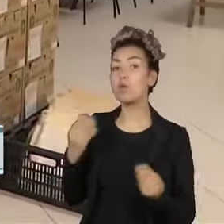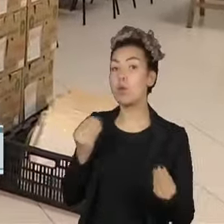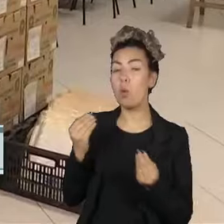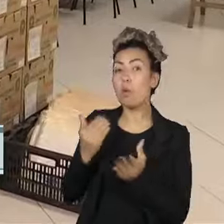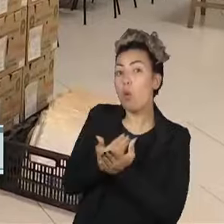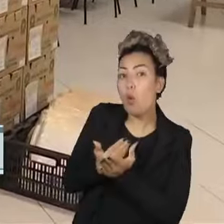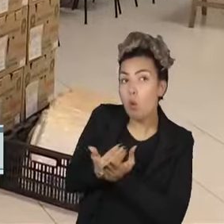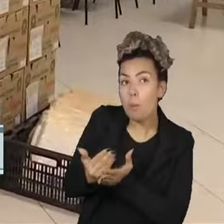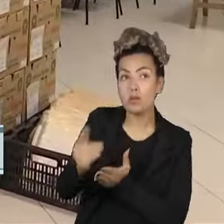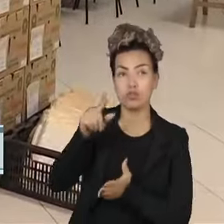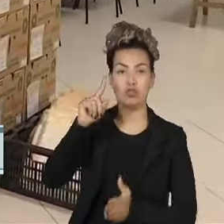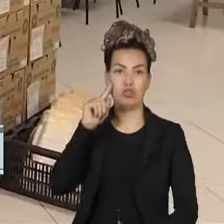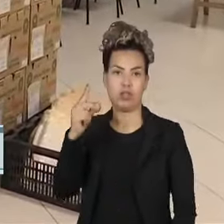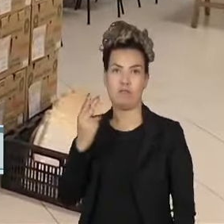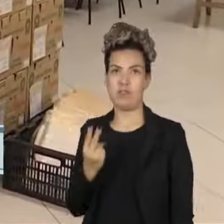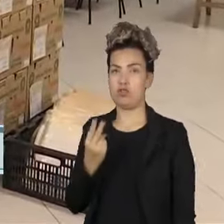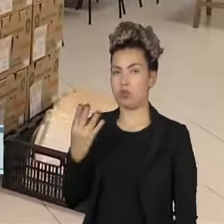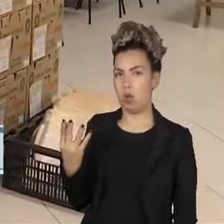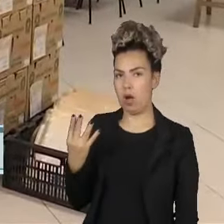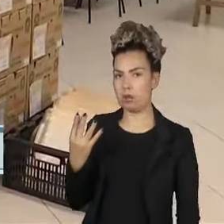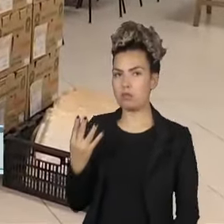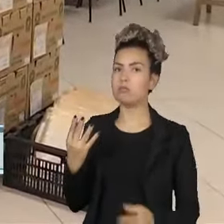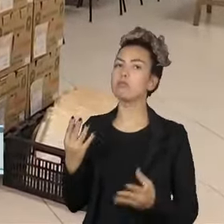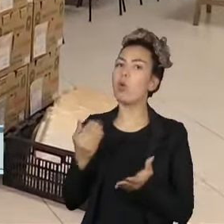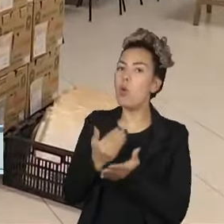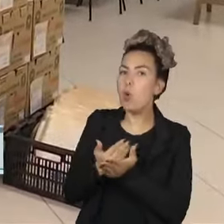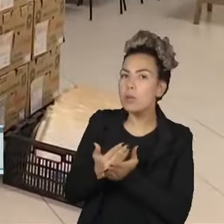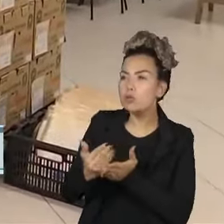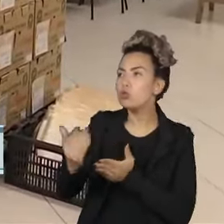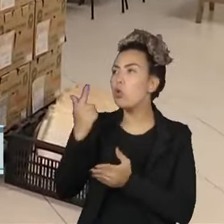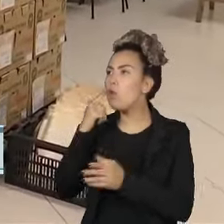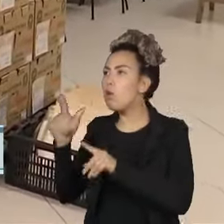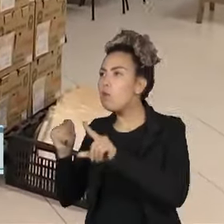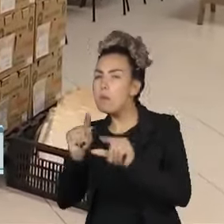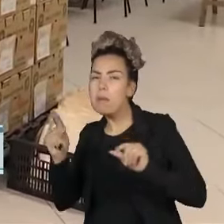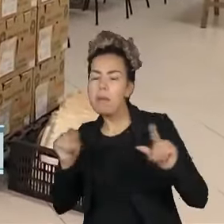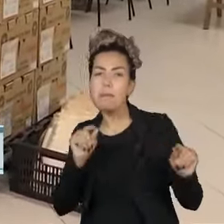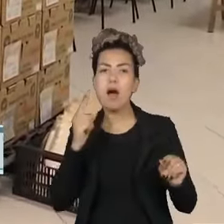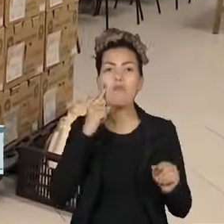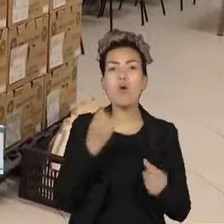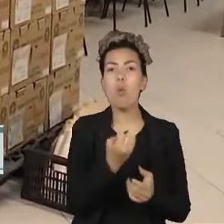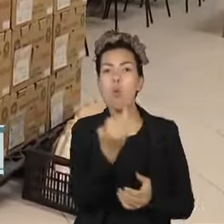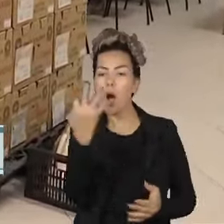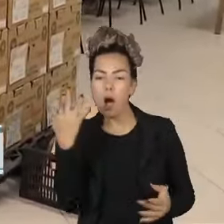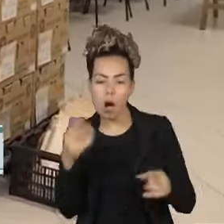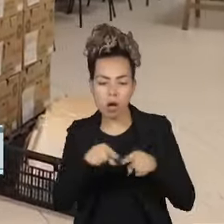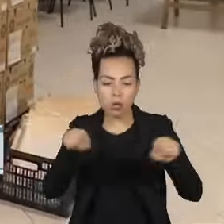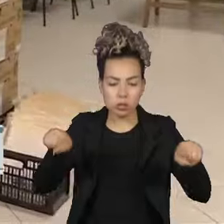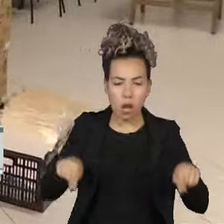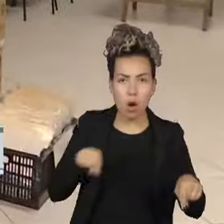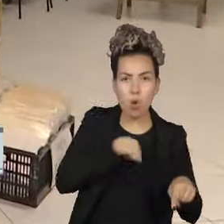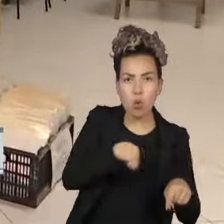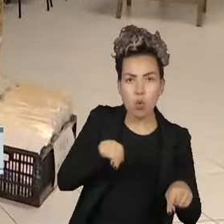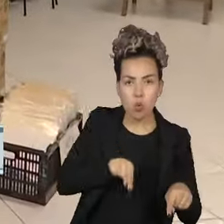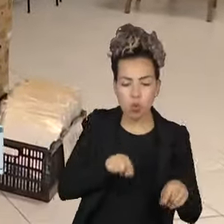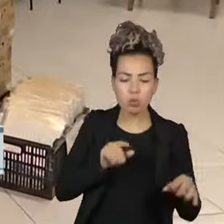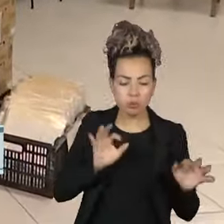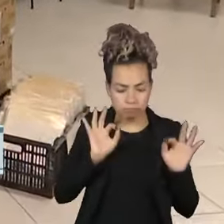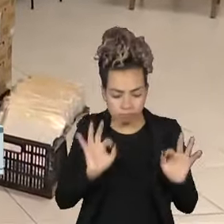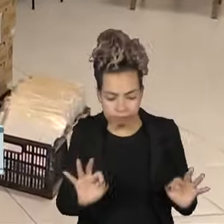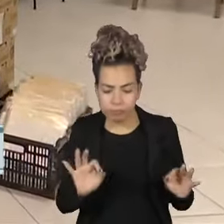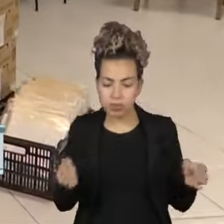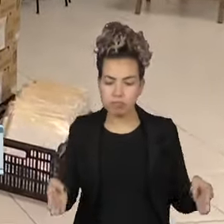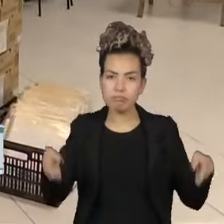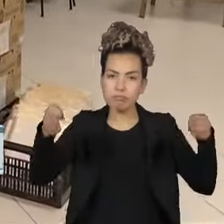24 com a geração das mídias de resultado votação né insin as urnas preparamos lacramos fizemos as